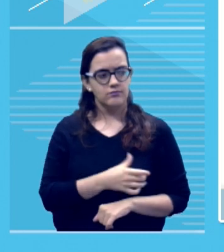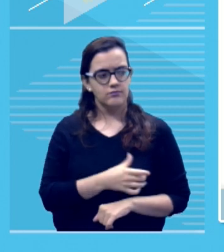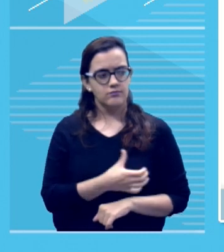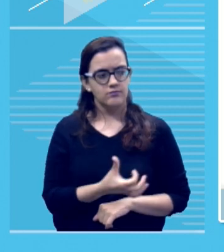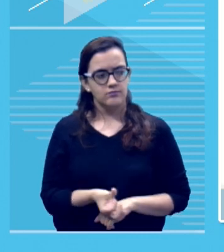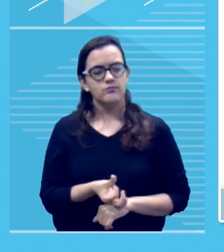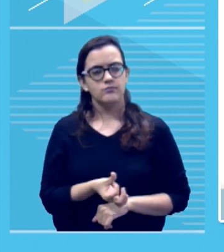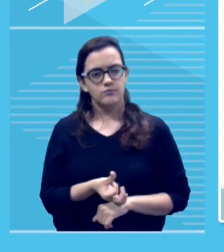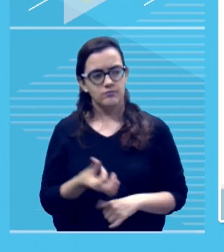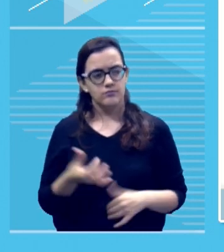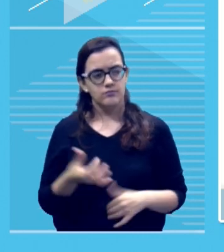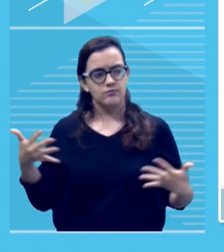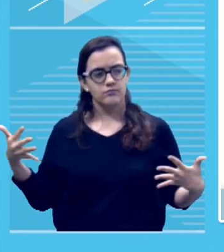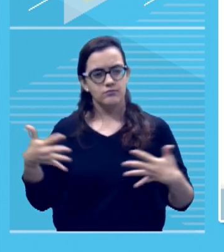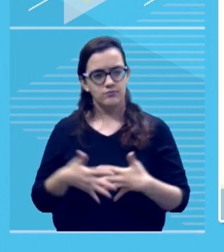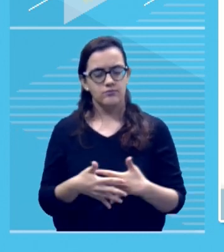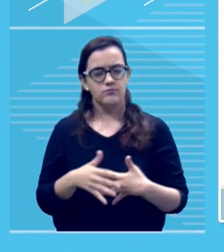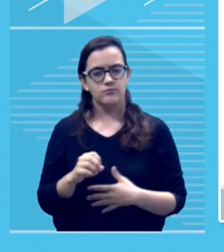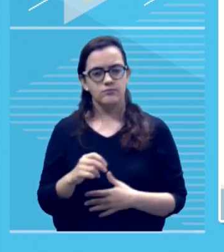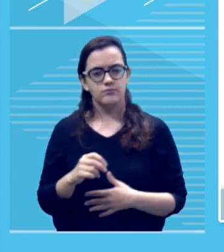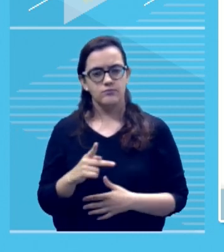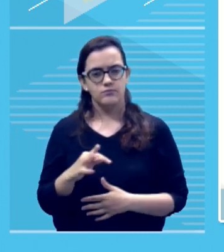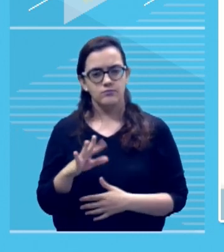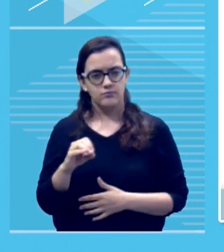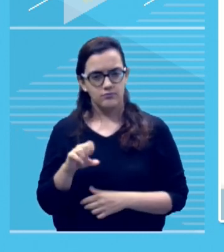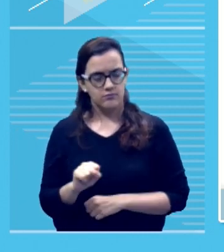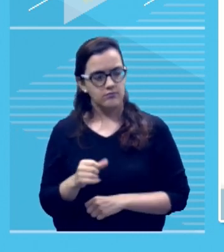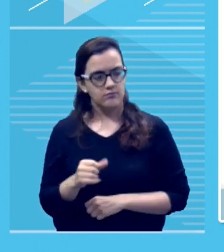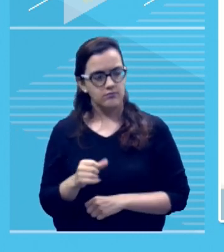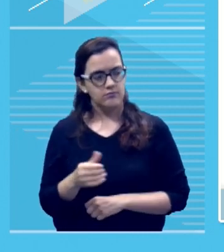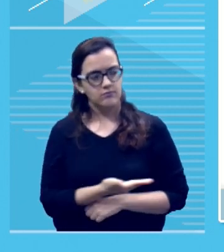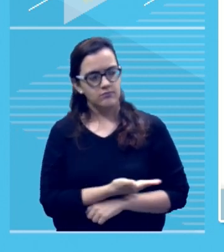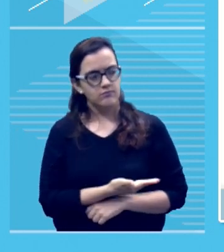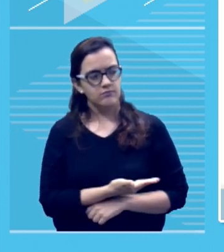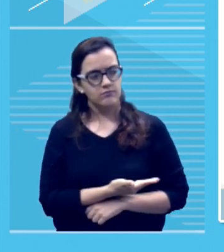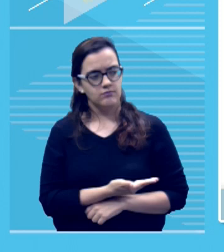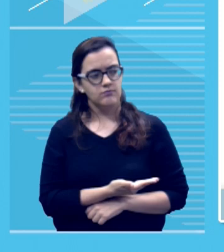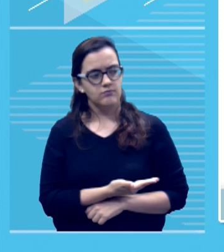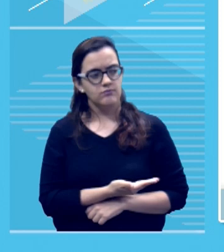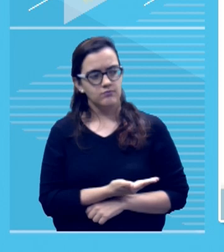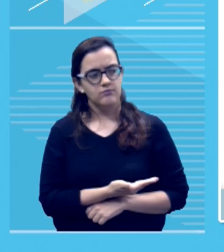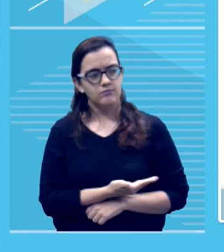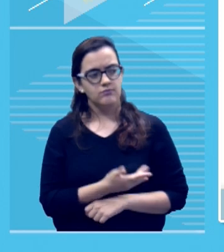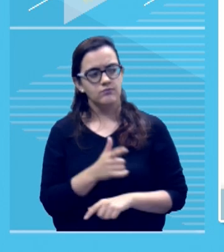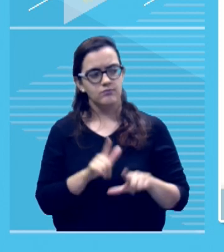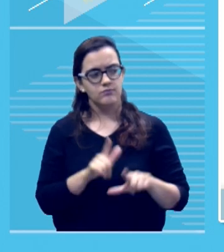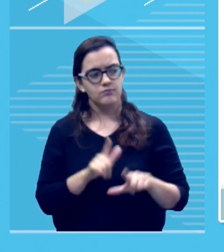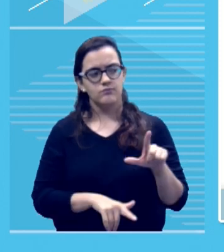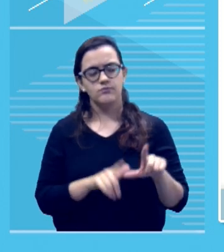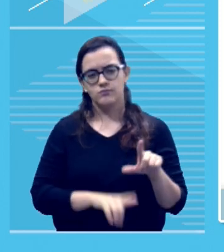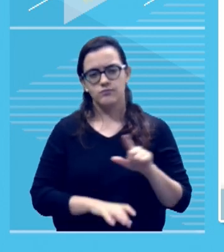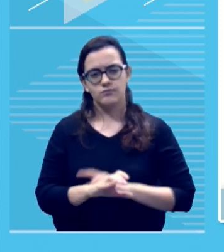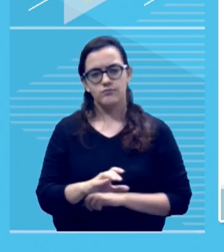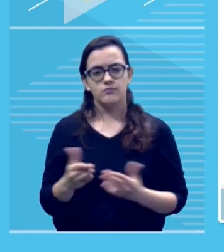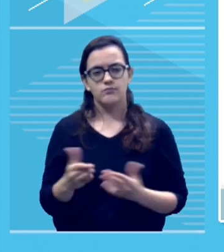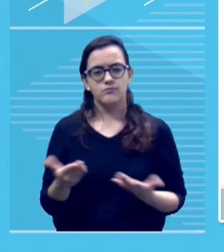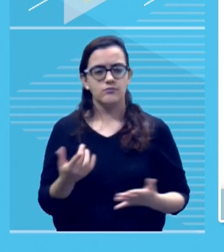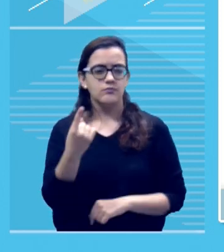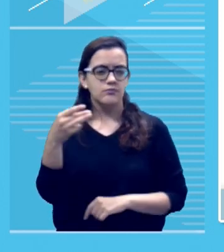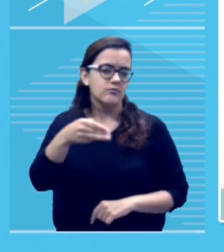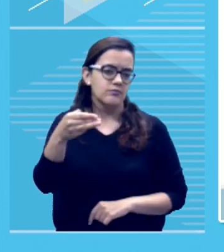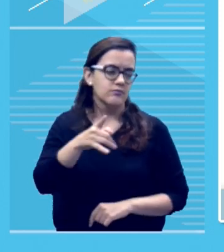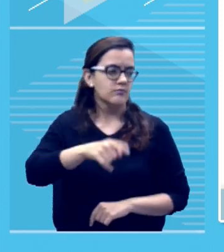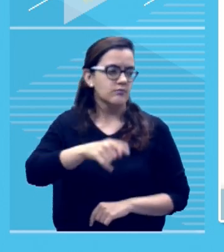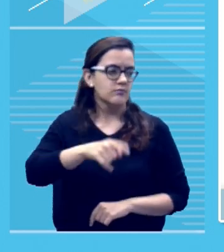óticos. Por isso que pode ser a letra C. Só pode ser a letra C, tá? Então, vamos colocar um minutinho para essa